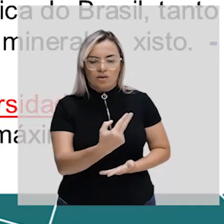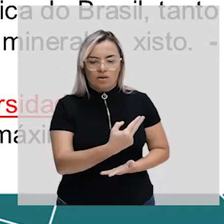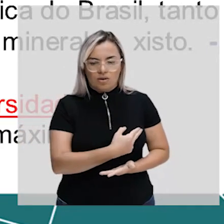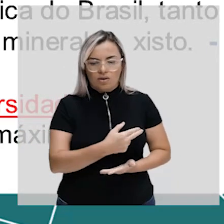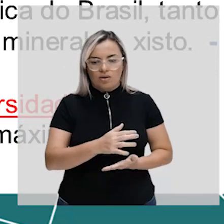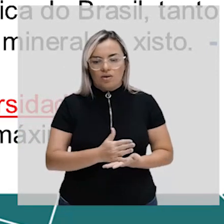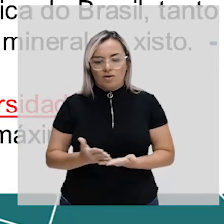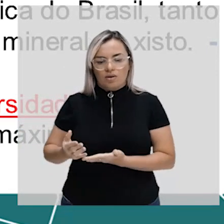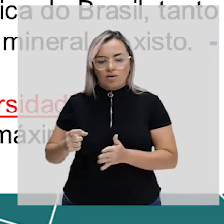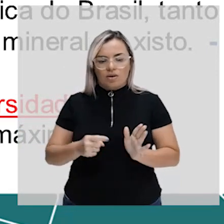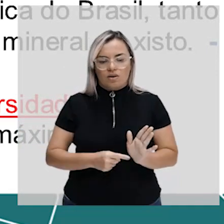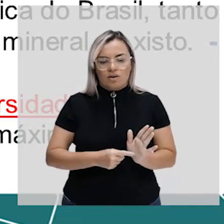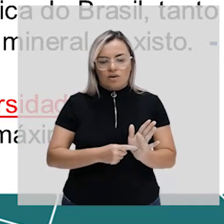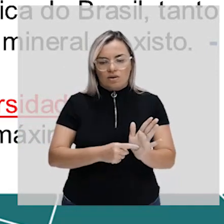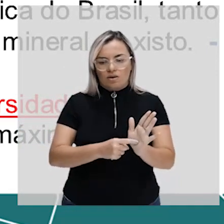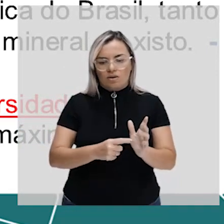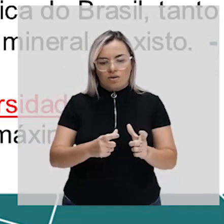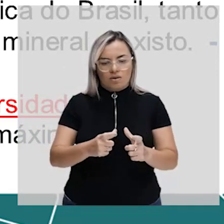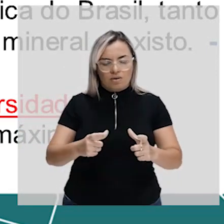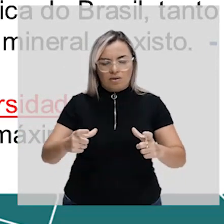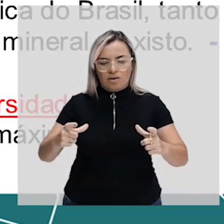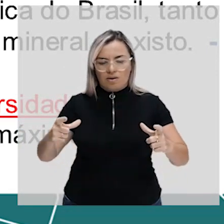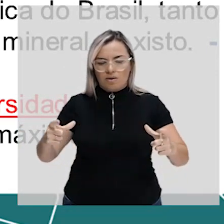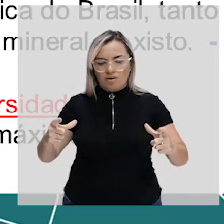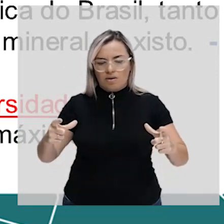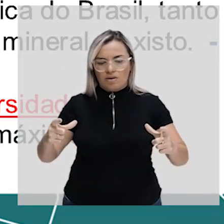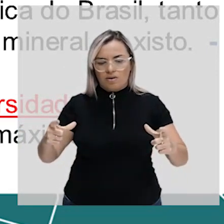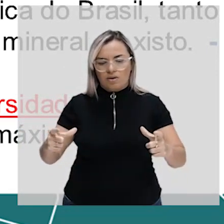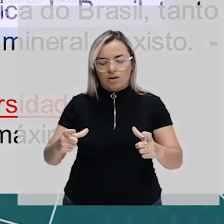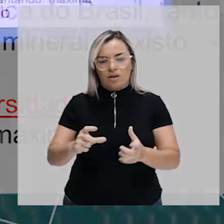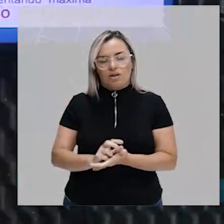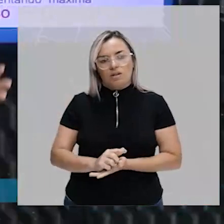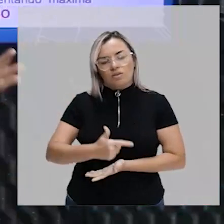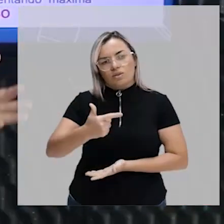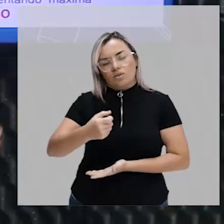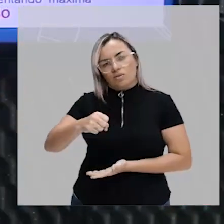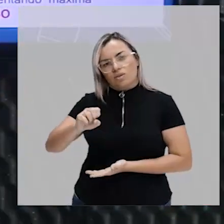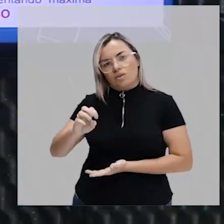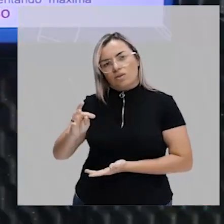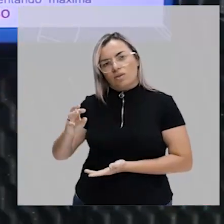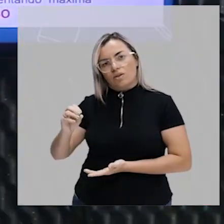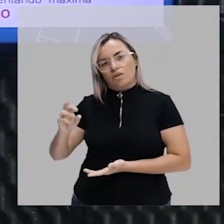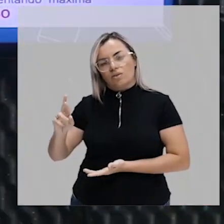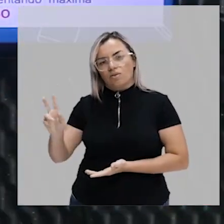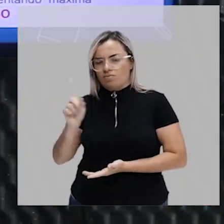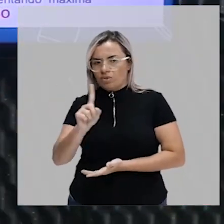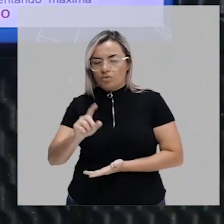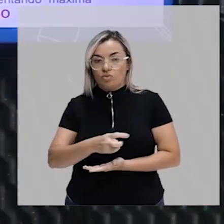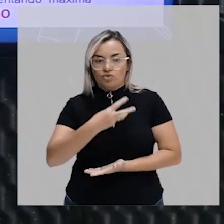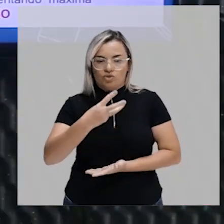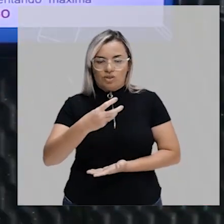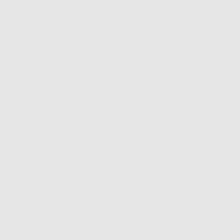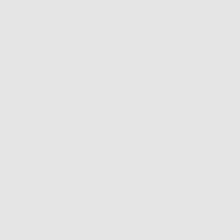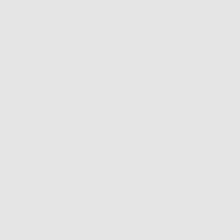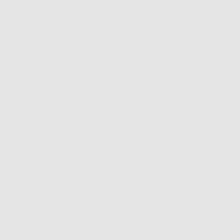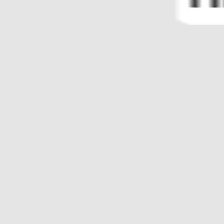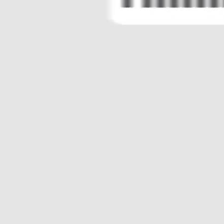máxima concentração de atividade no segundo setor? Não, nos três setores. Então, galera, é isso aí. Valeu!